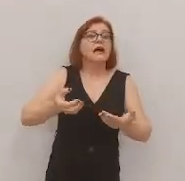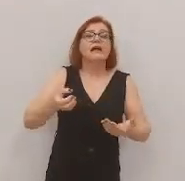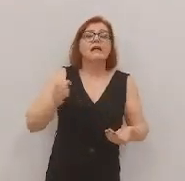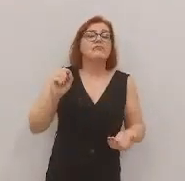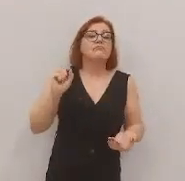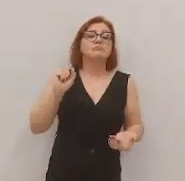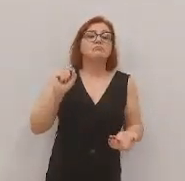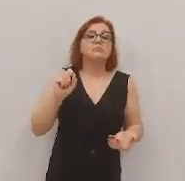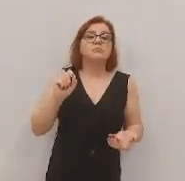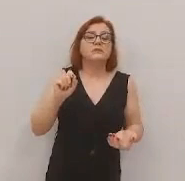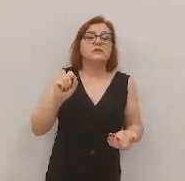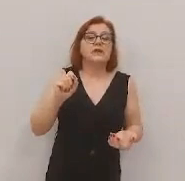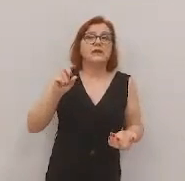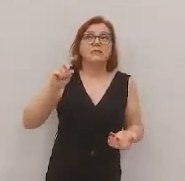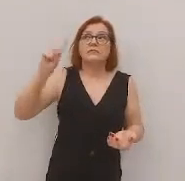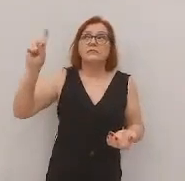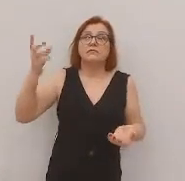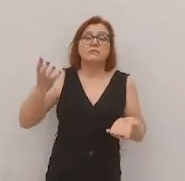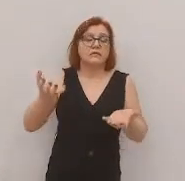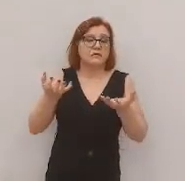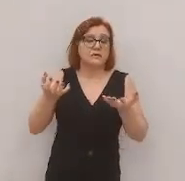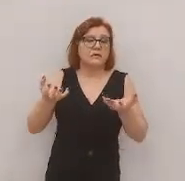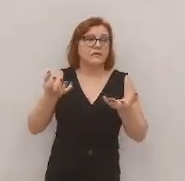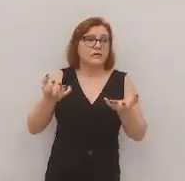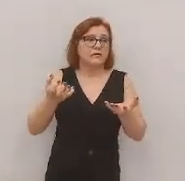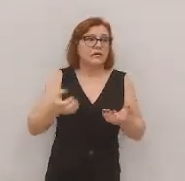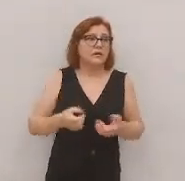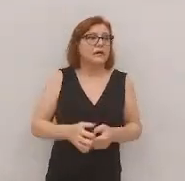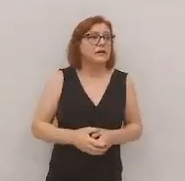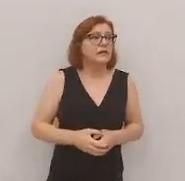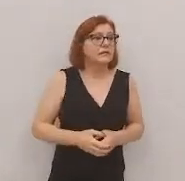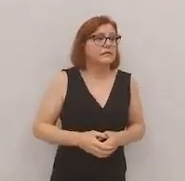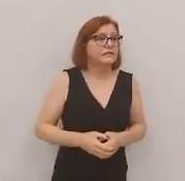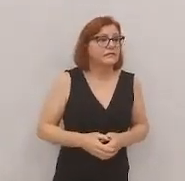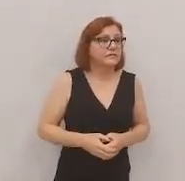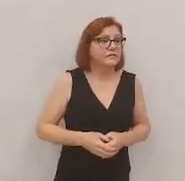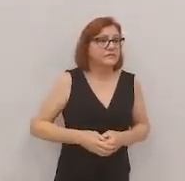dos homens, constitui sobre eles.